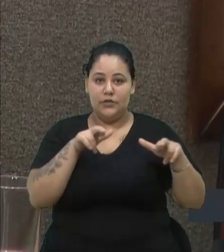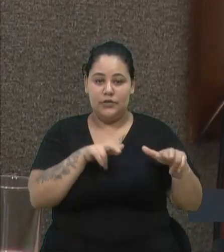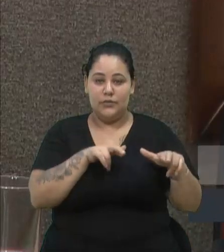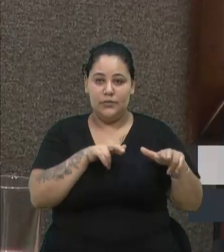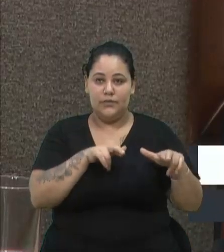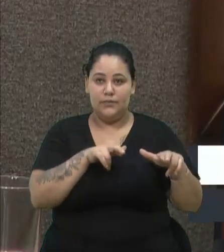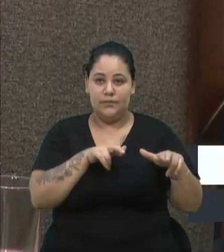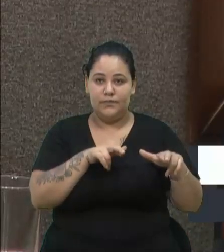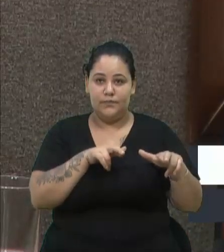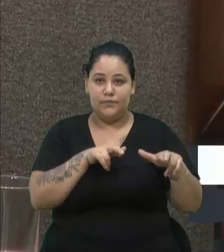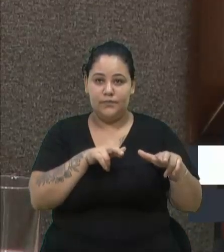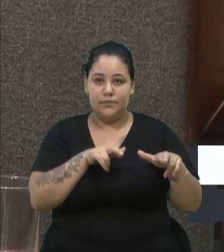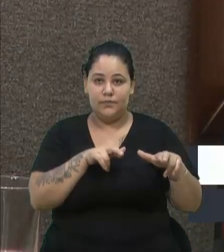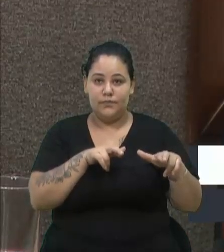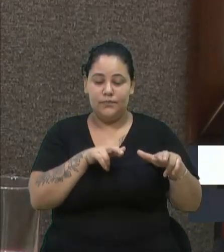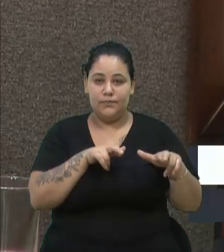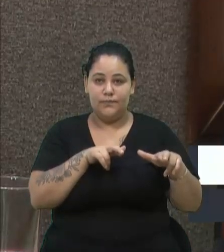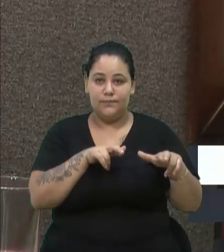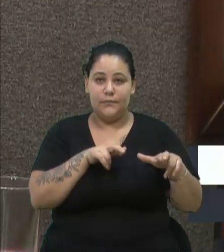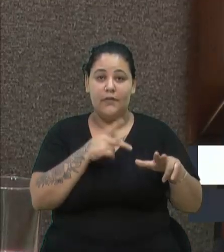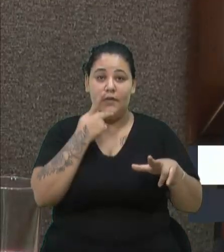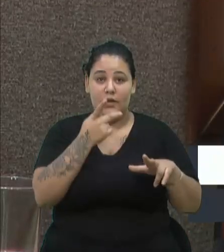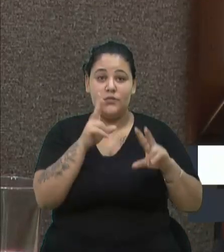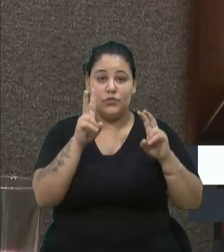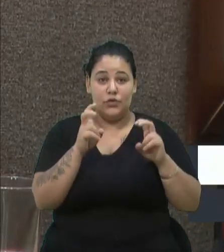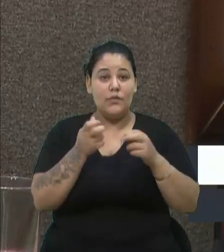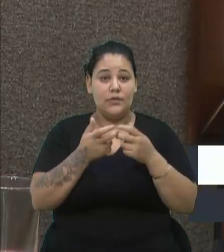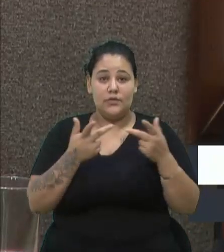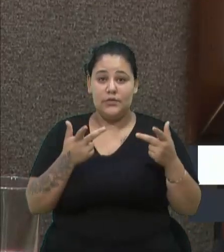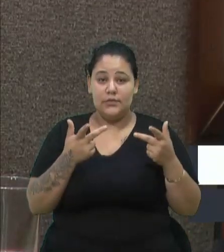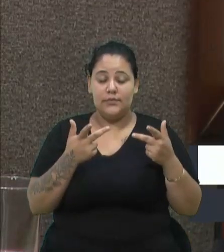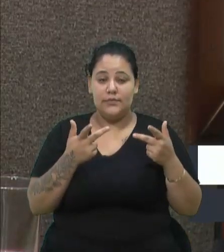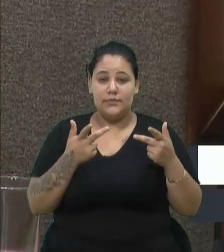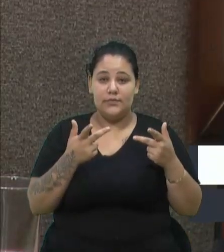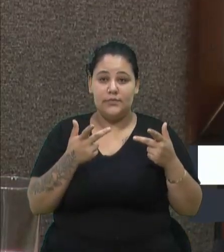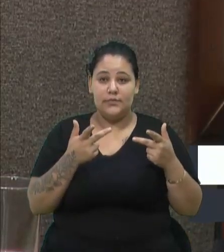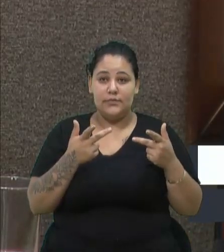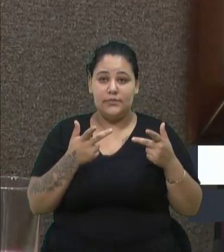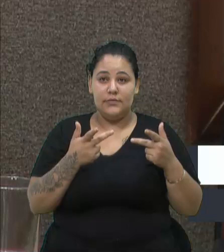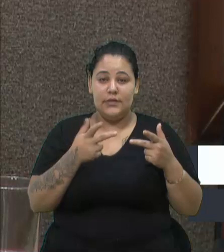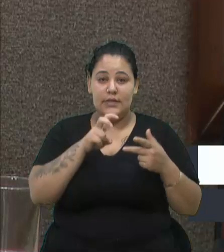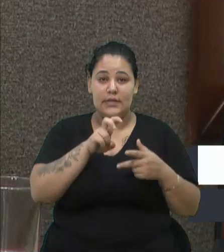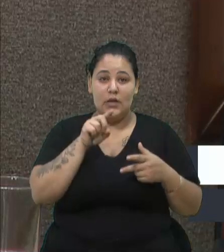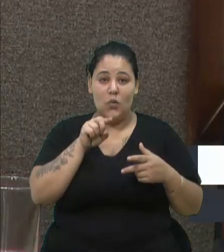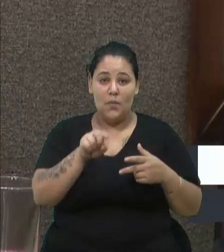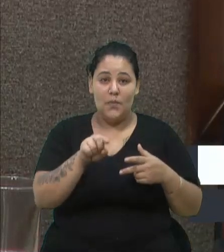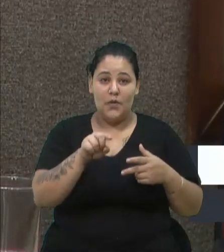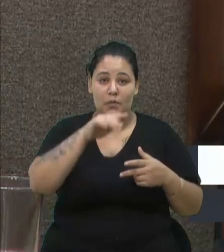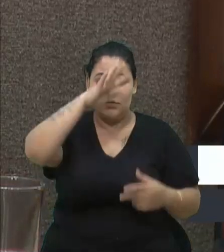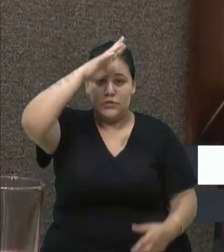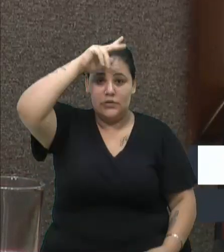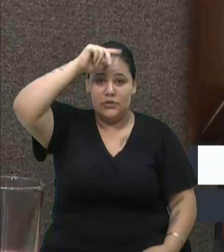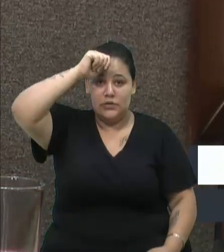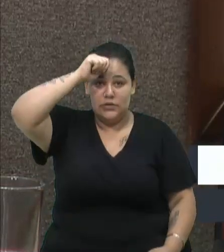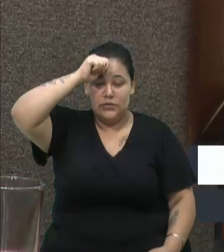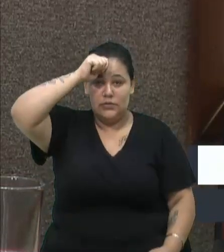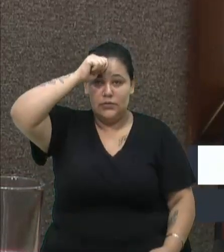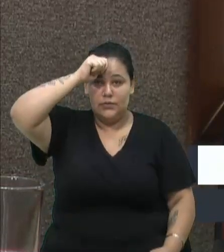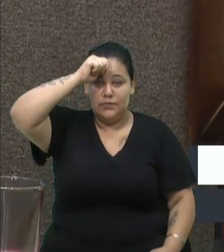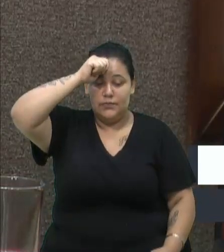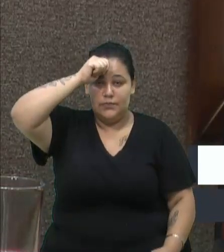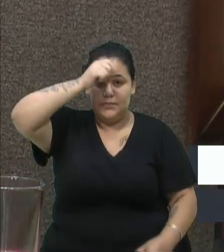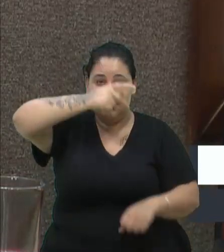Regional, em cima disso. Naquele momento, 5.000 municípios do país que utilizavam os cartões de